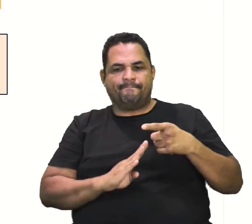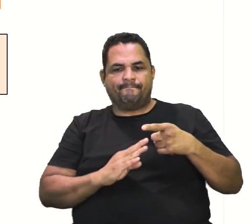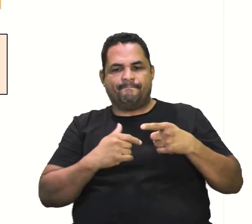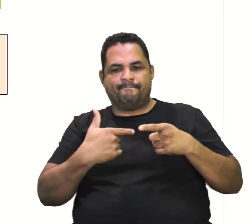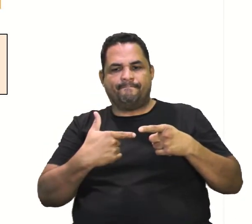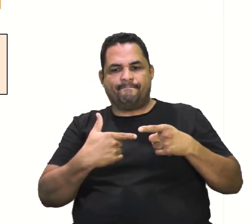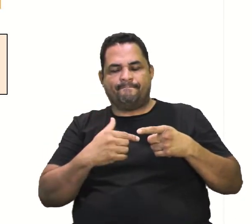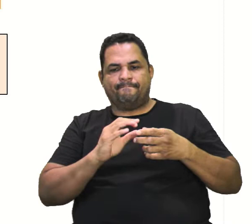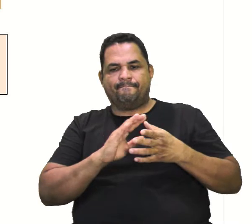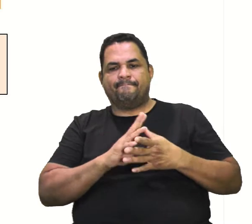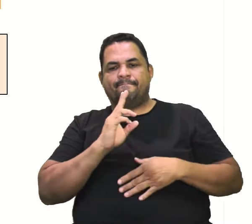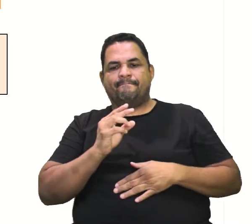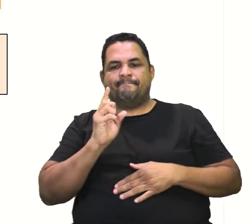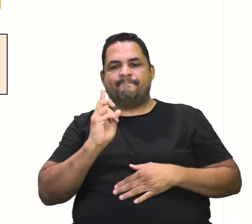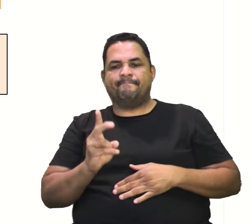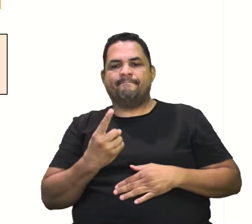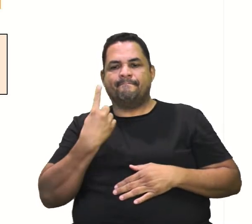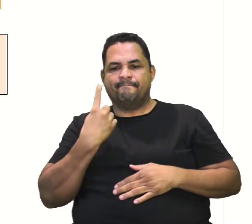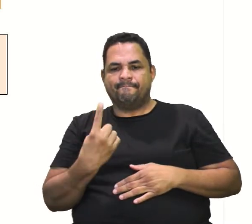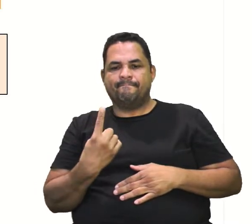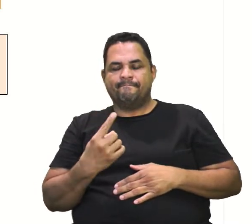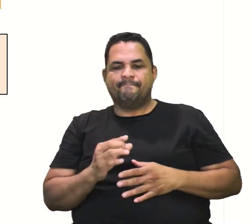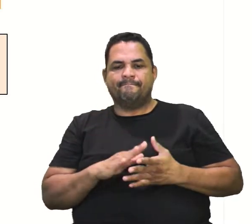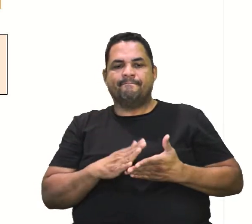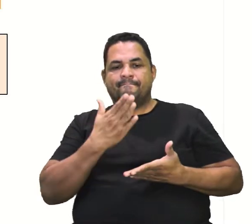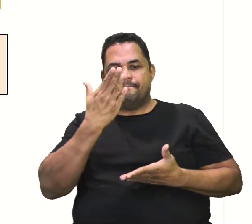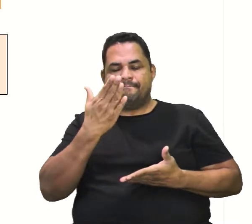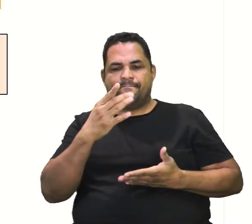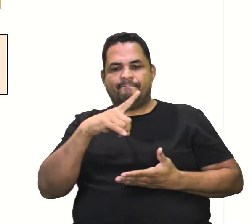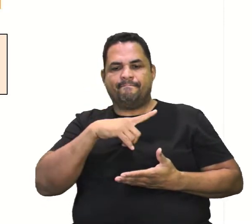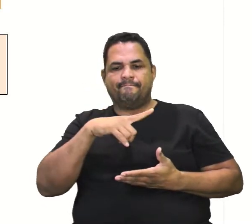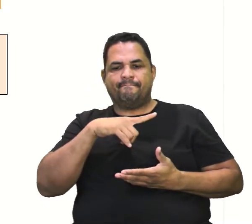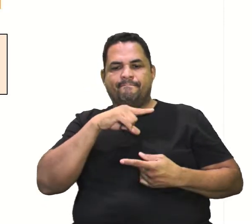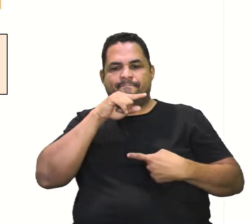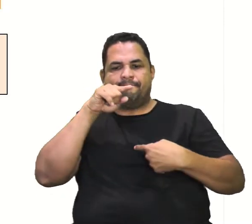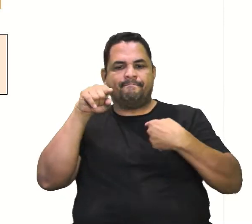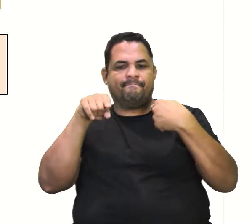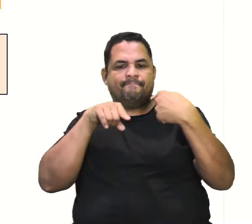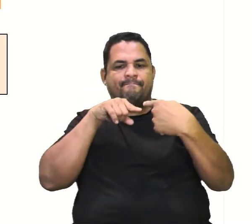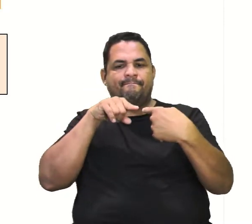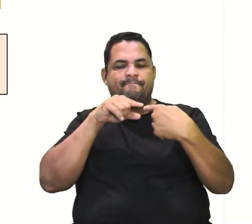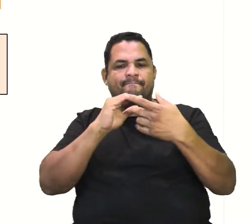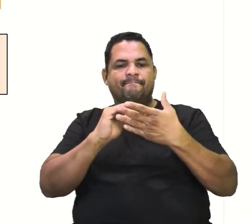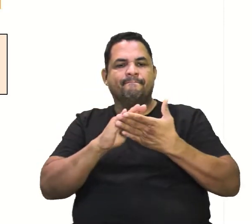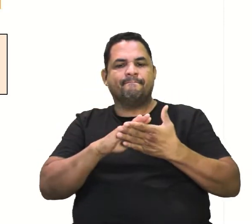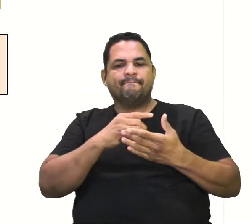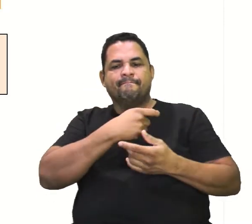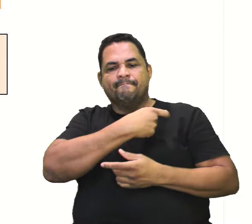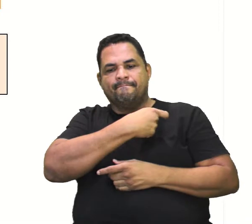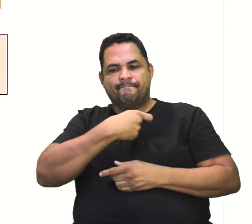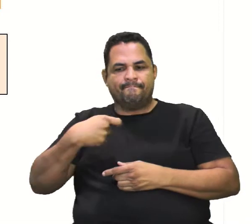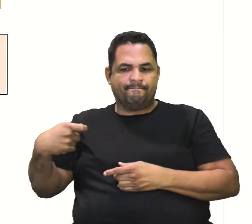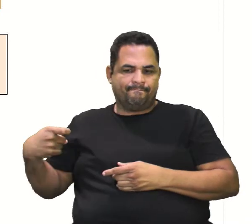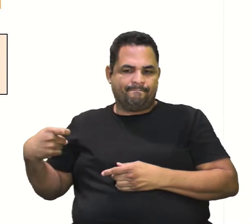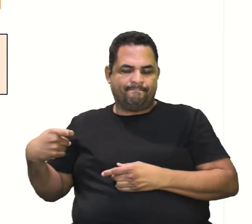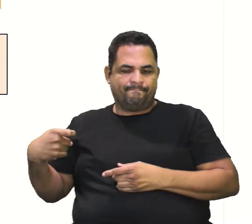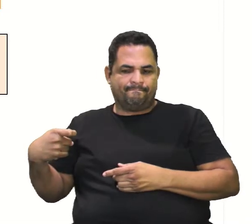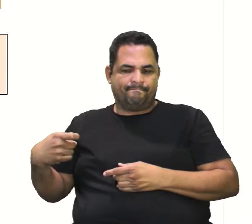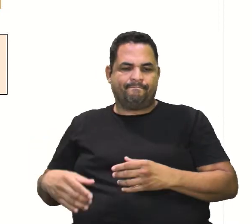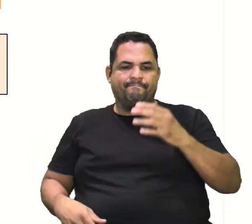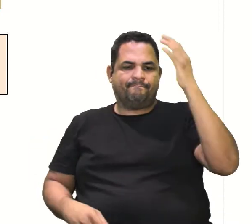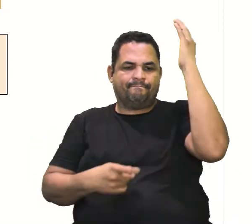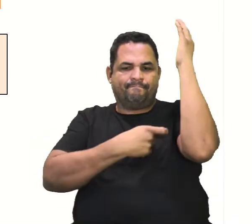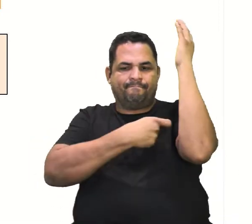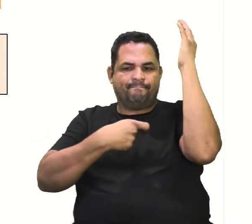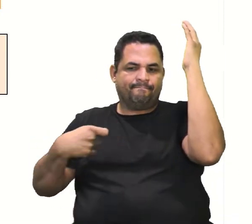dividido por B ao quadrado é igual a 1. Nesse caso aqui nós temos os focos sobre o eixo X. Tá lá,